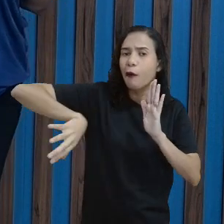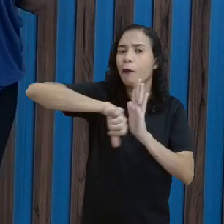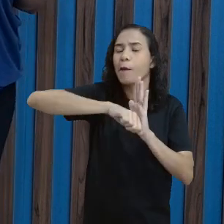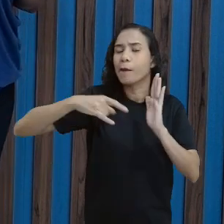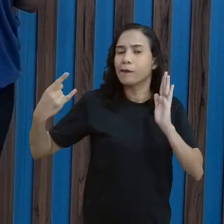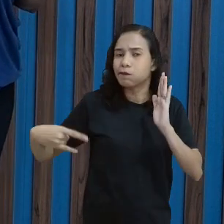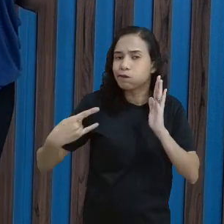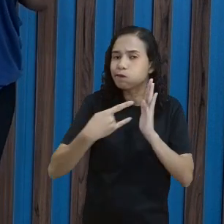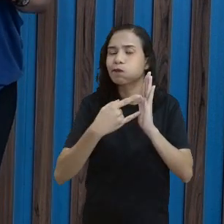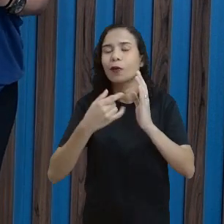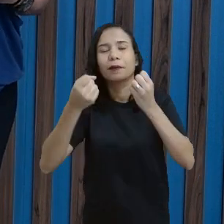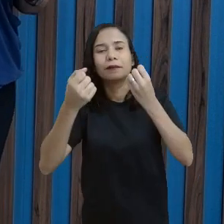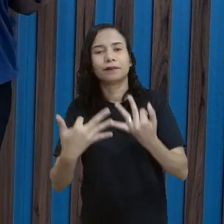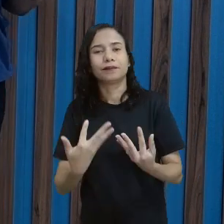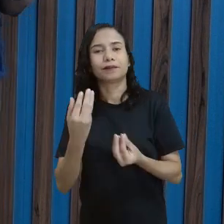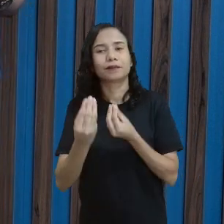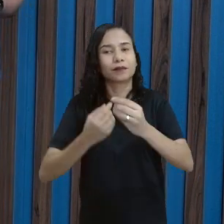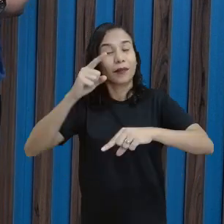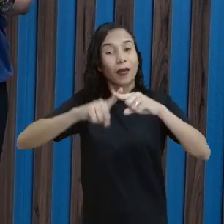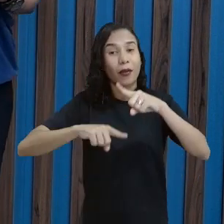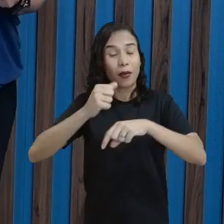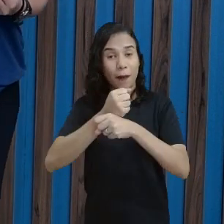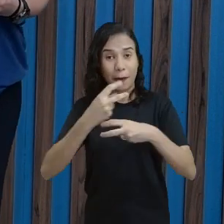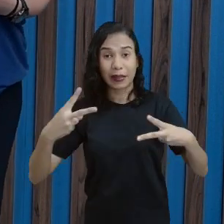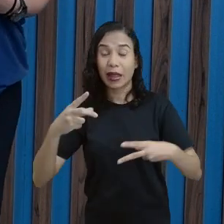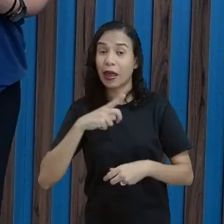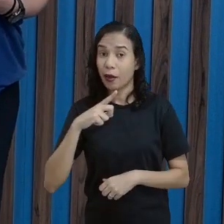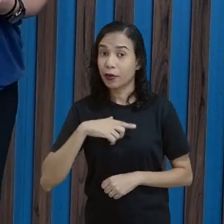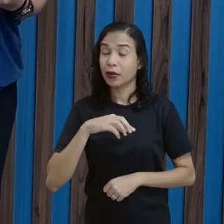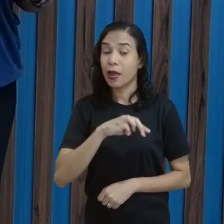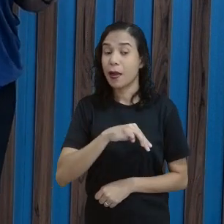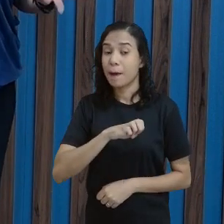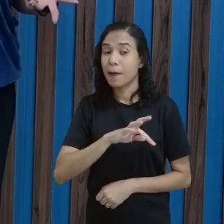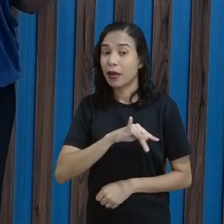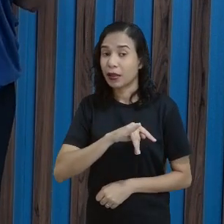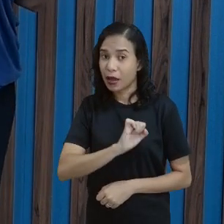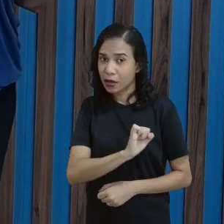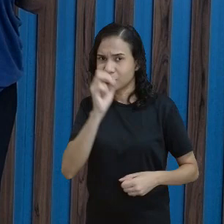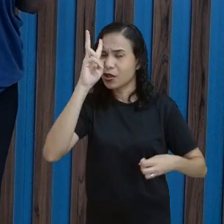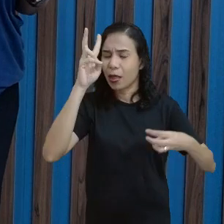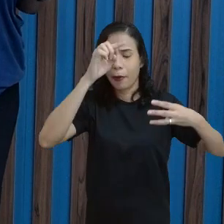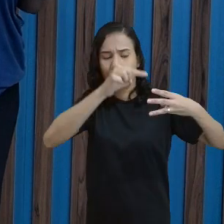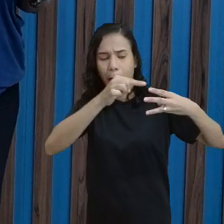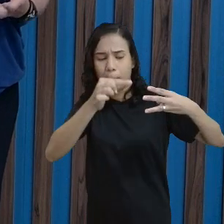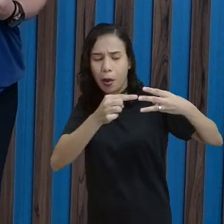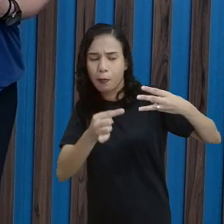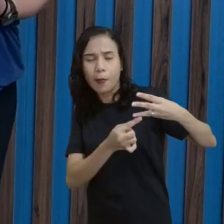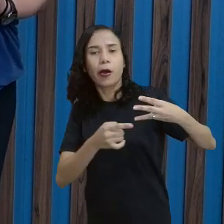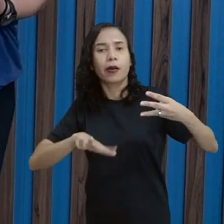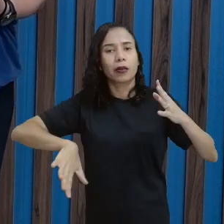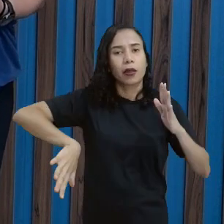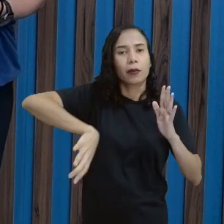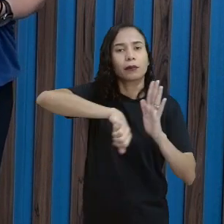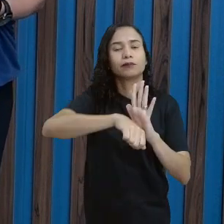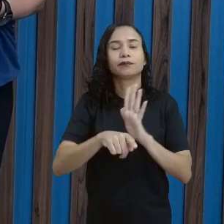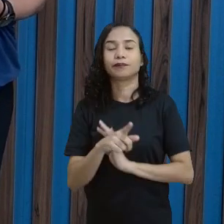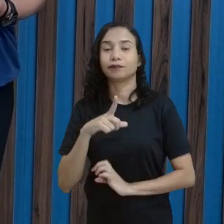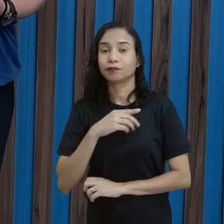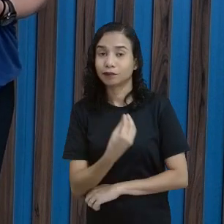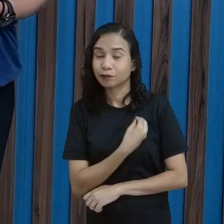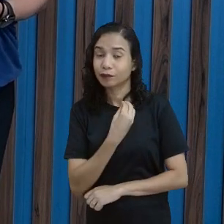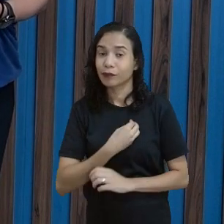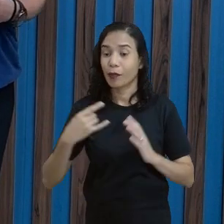que para vocês? Que aqueles materiais que apresentam metais é que são atraídos, né, pelo ímã, tá certo?